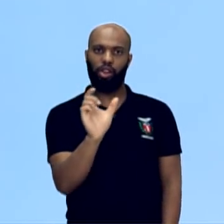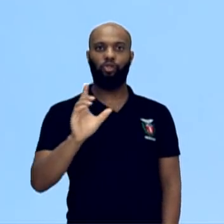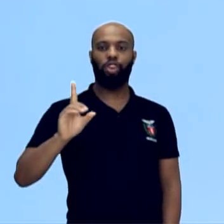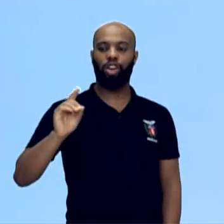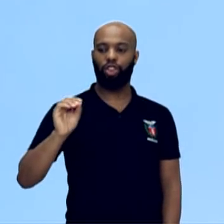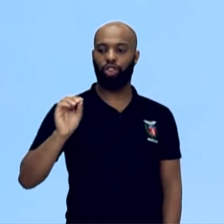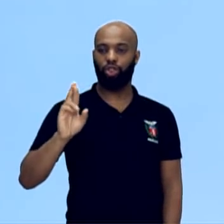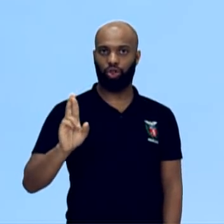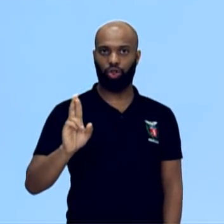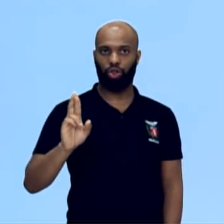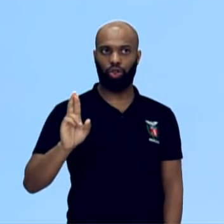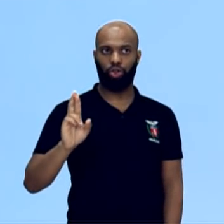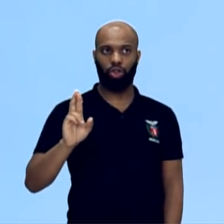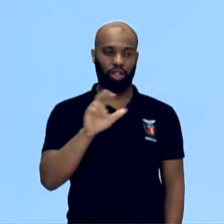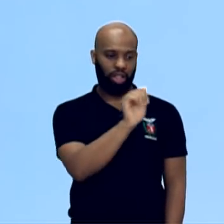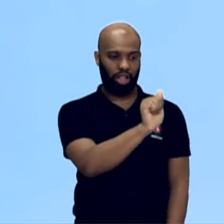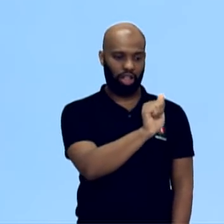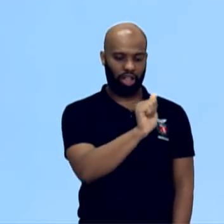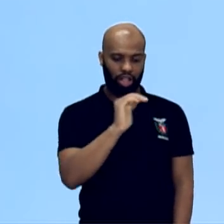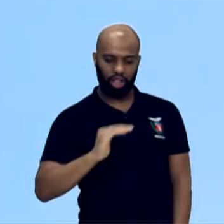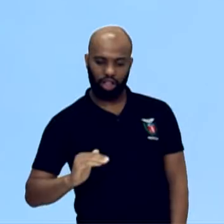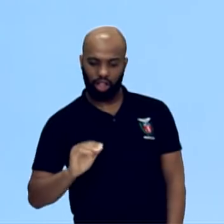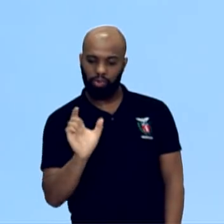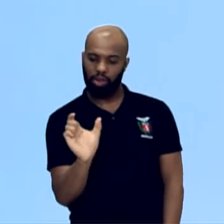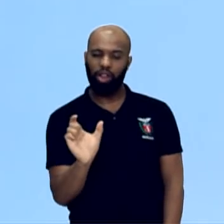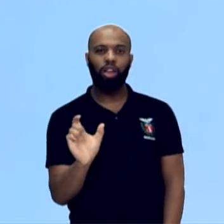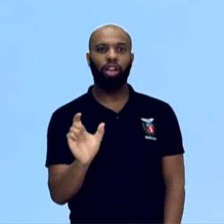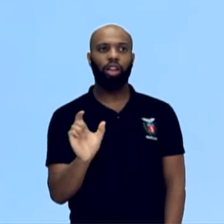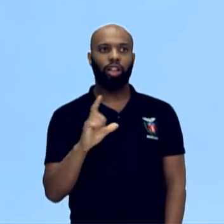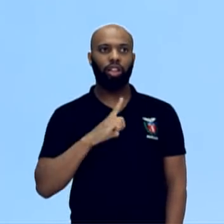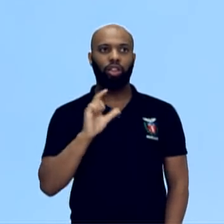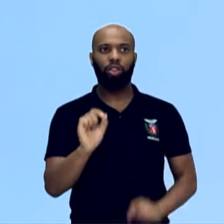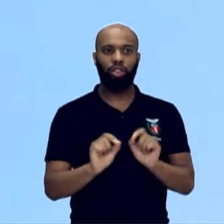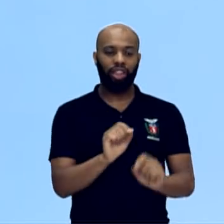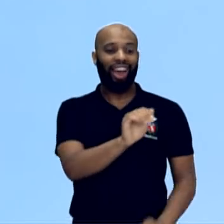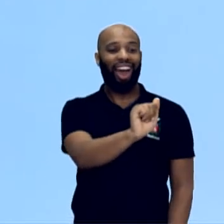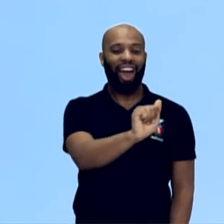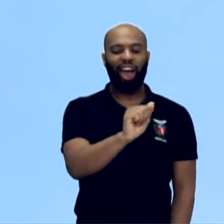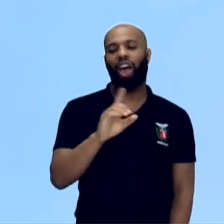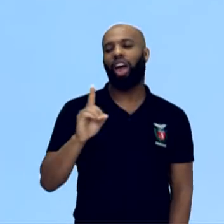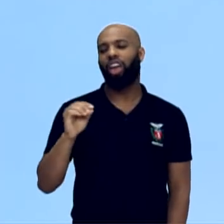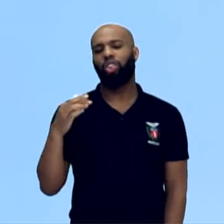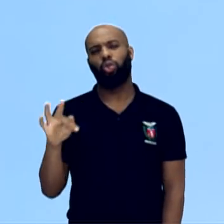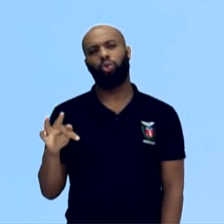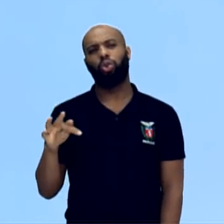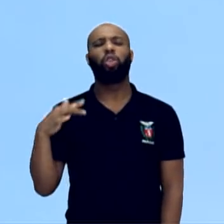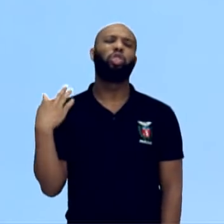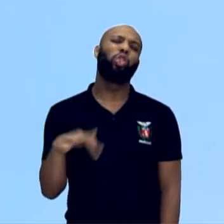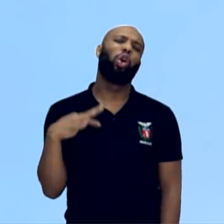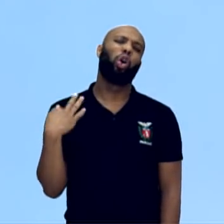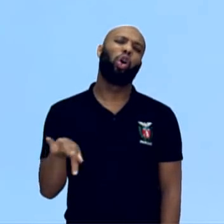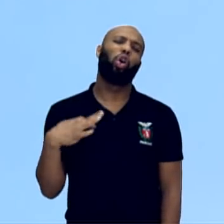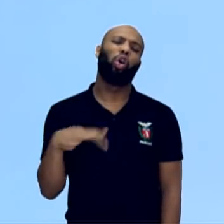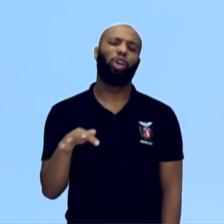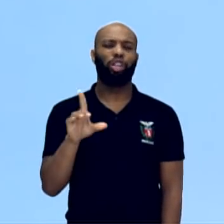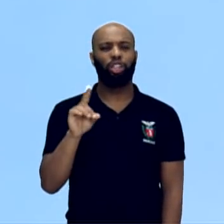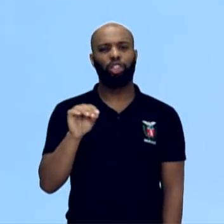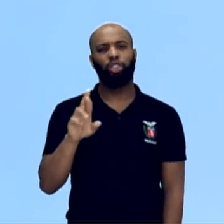junto com a palavra, olha lá, o A sozinho e depois tem uma palavra, vai formar uma expressão, a dor. A